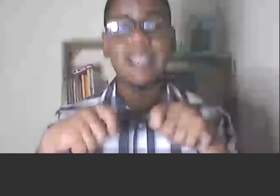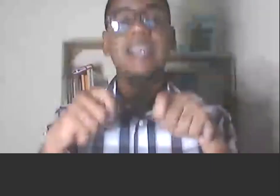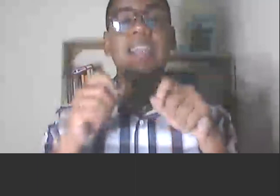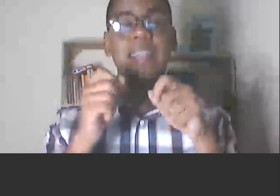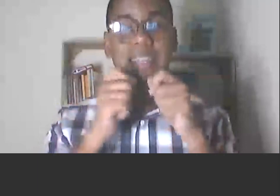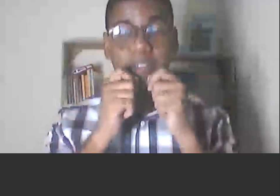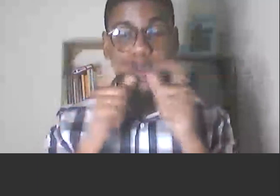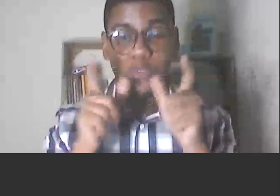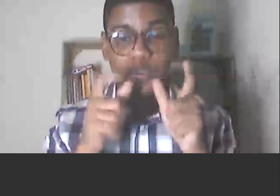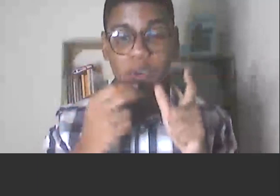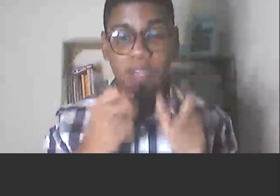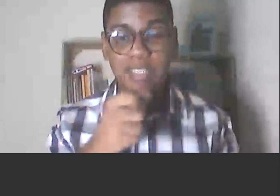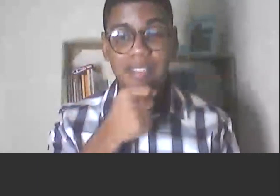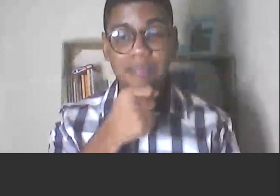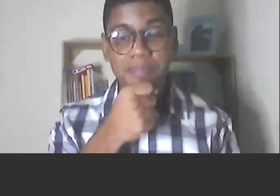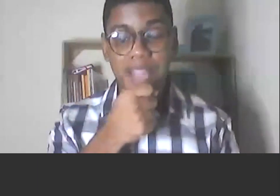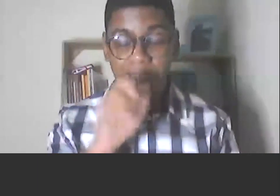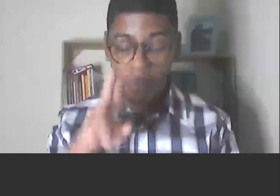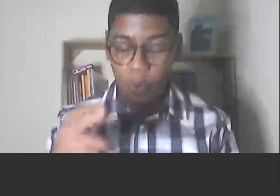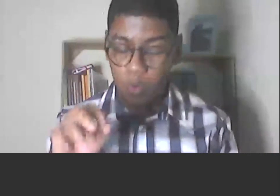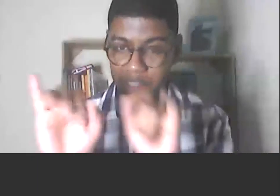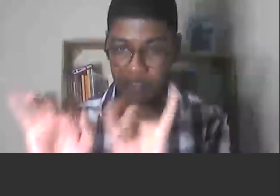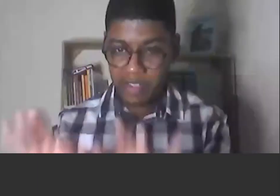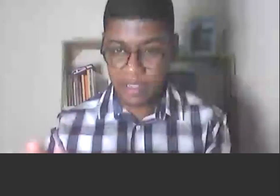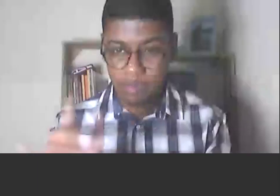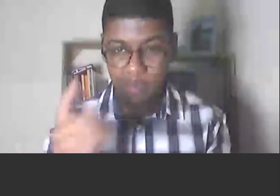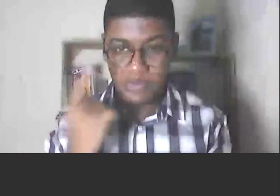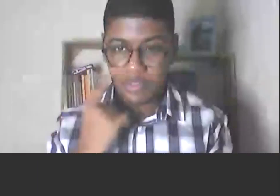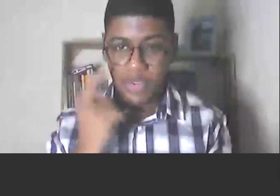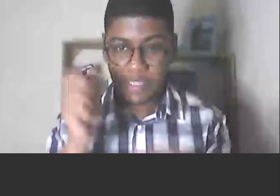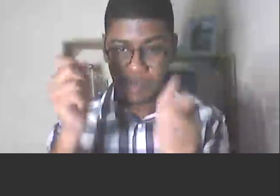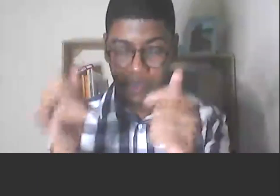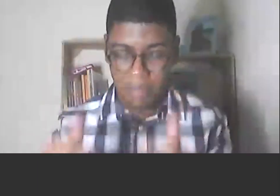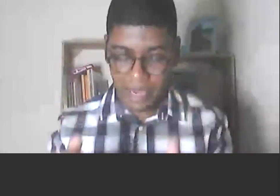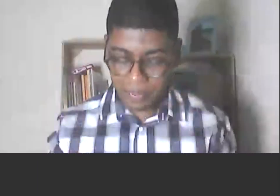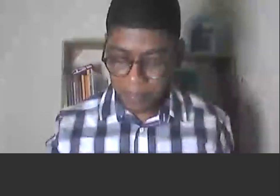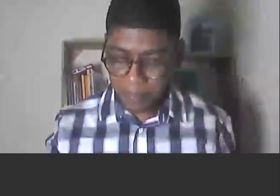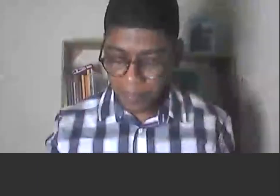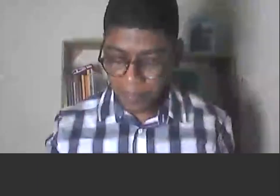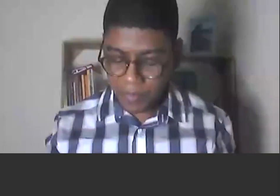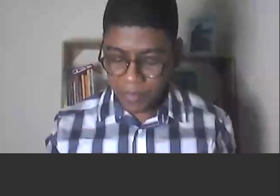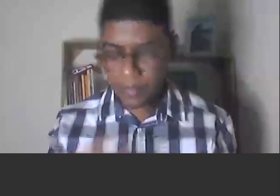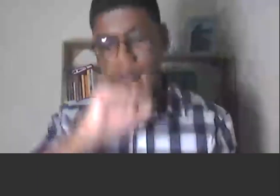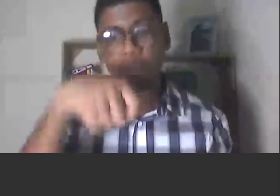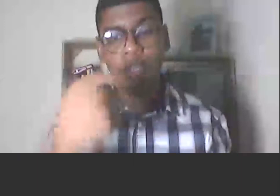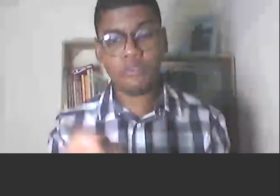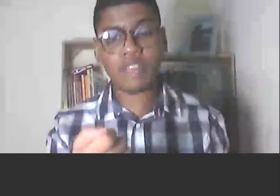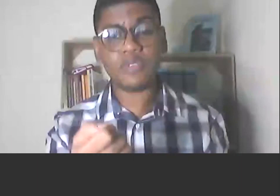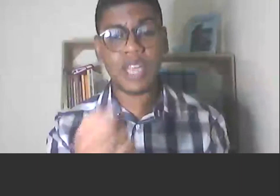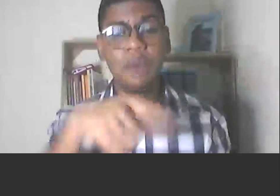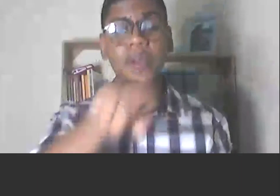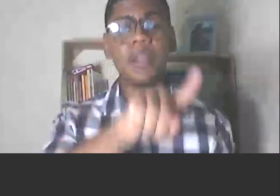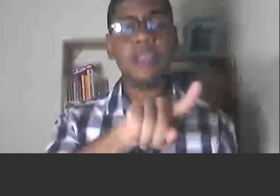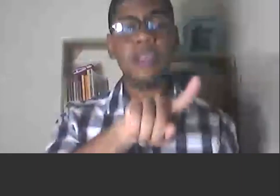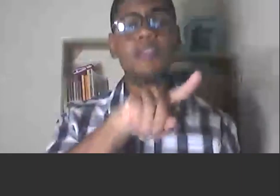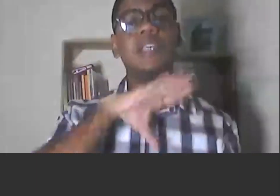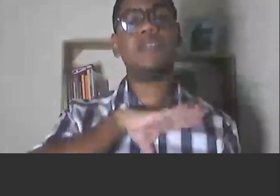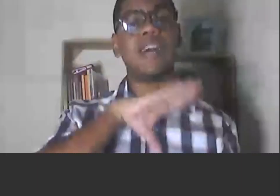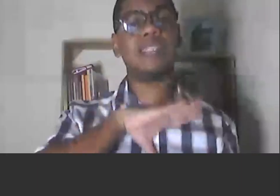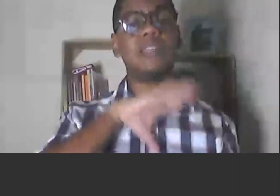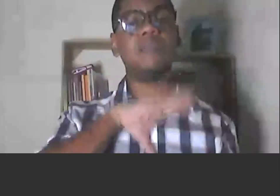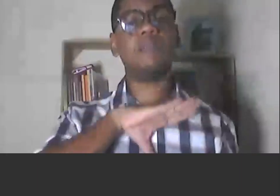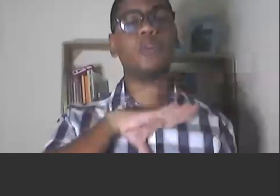Podem aí ligar os microfones, tá? Ou escreverem, que eu estou visualizando também. Eu faço sinal